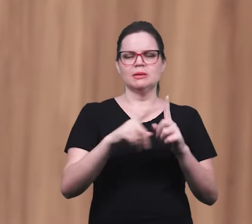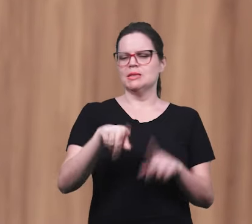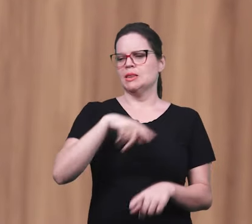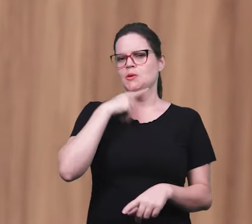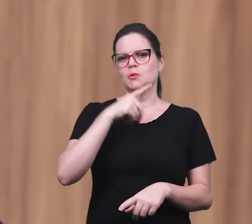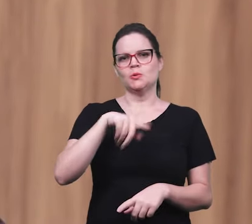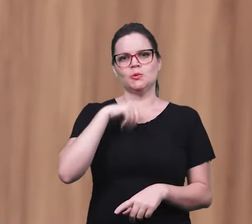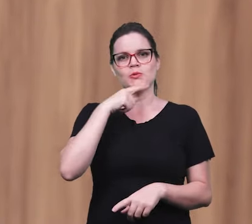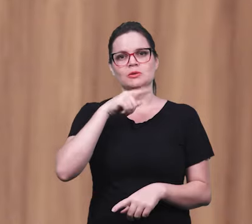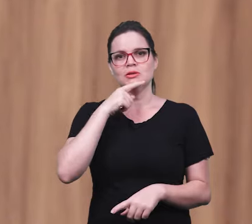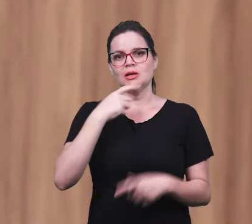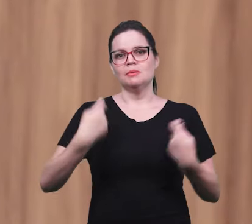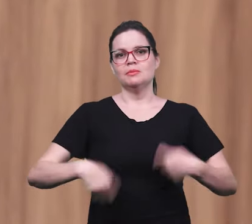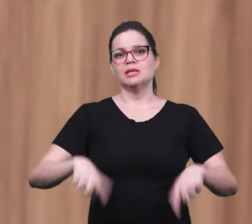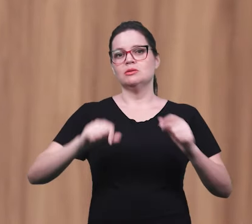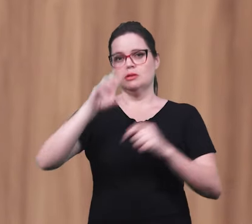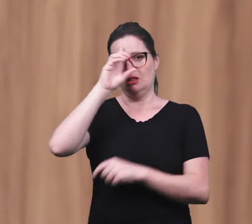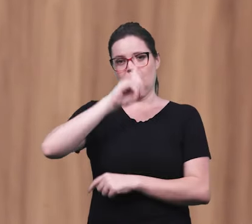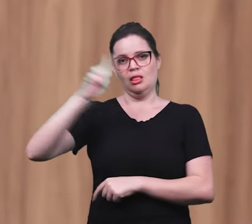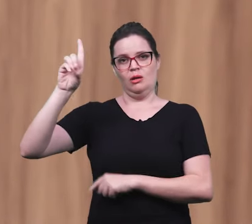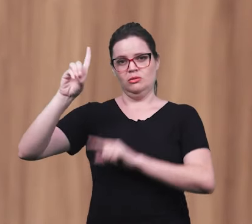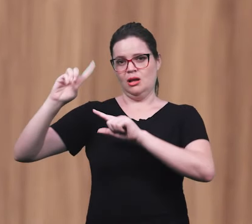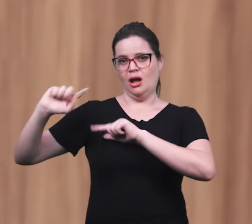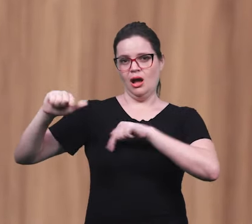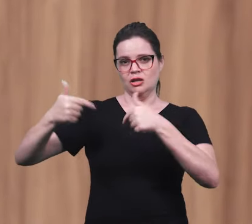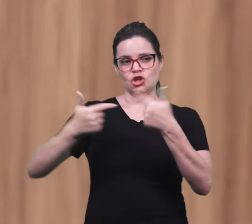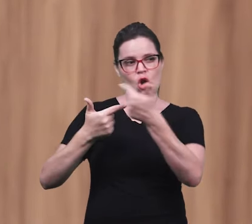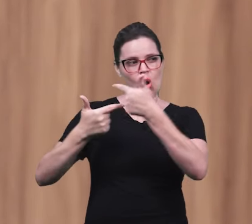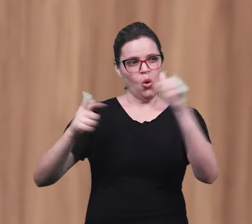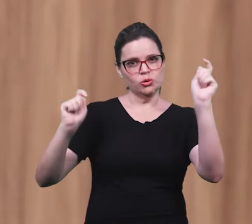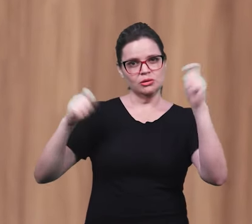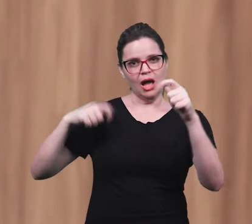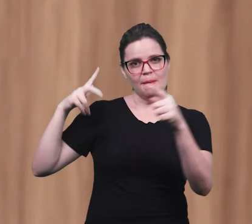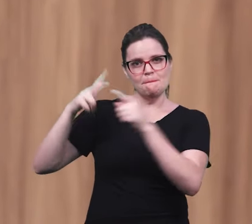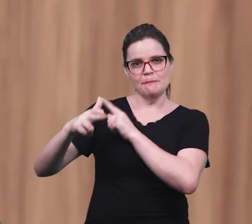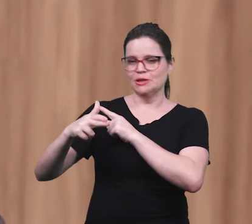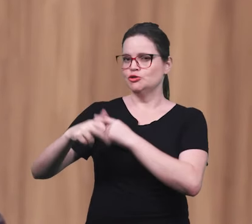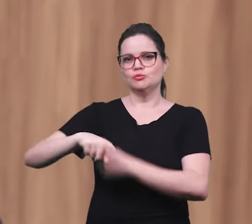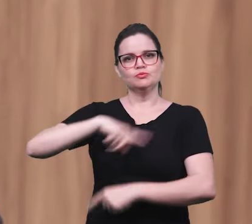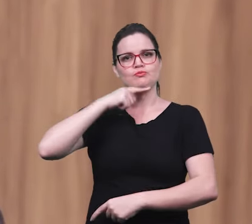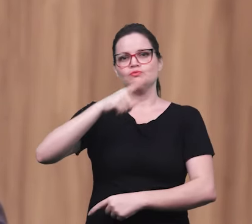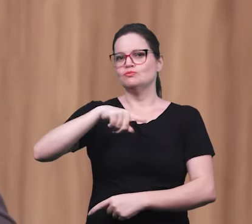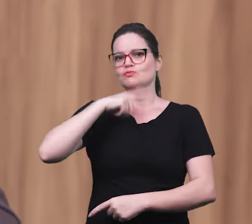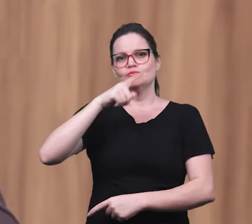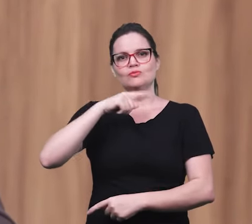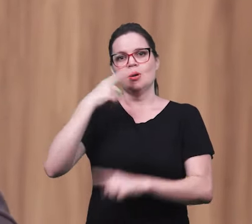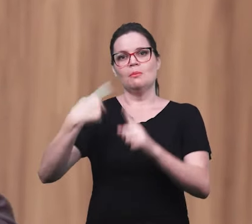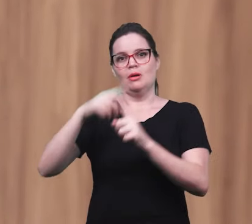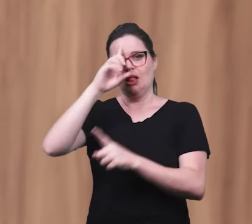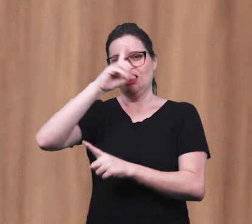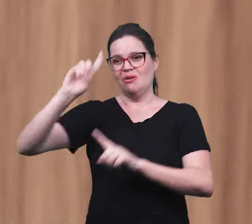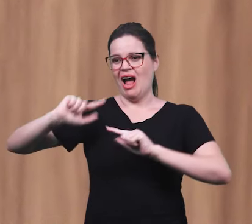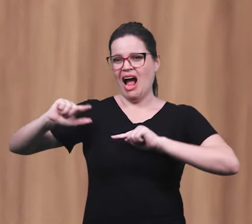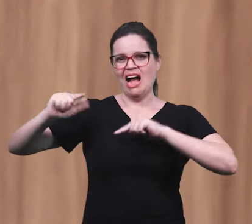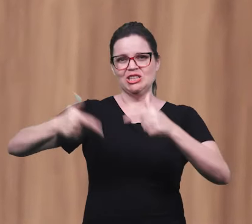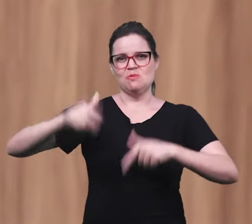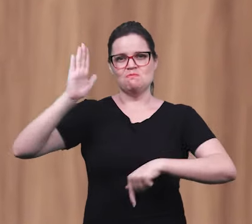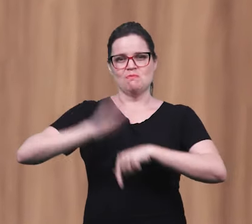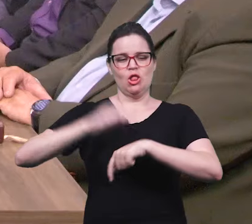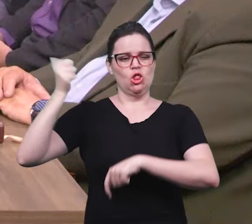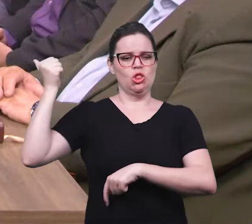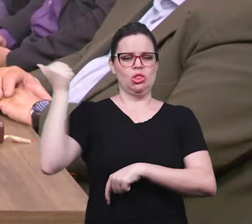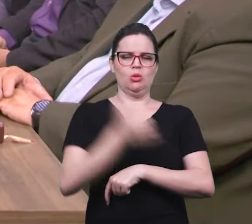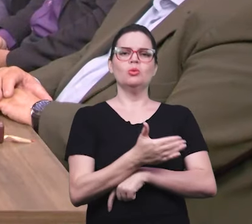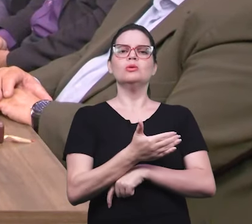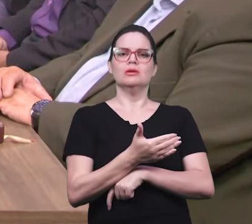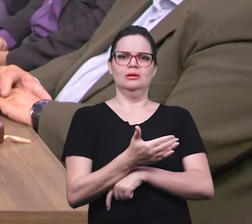Deus ele age e ninguém pode impedir essa ação de Deus para levar o homem a uma sensibilidade espiritual.